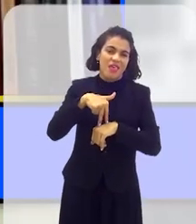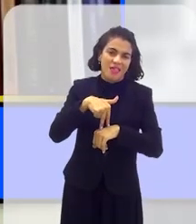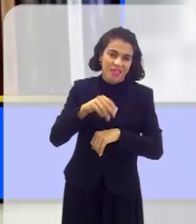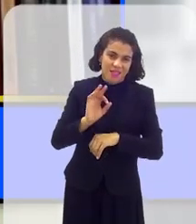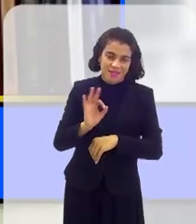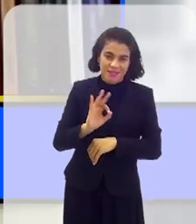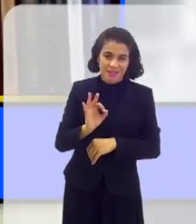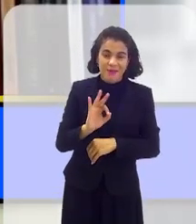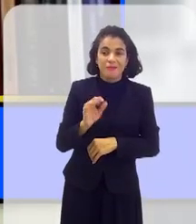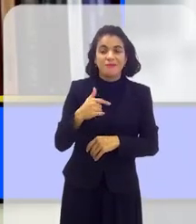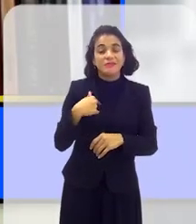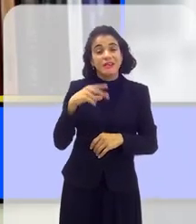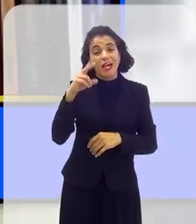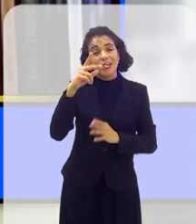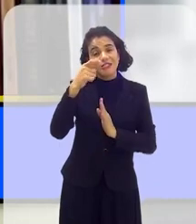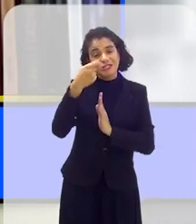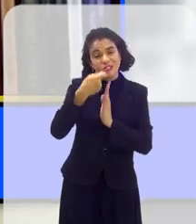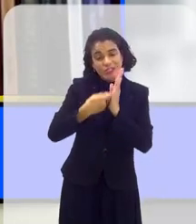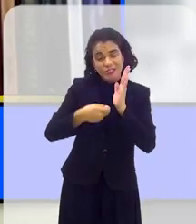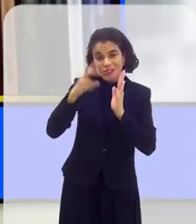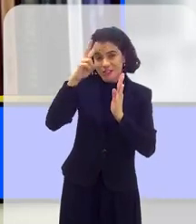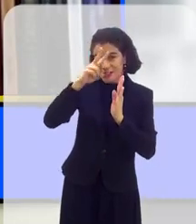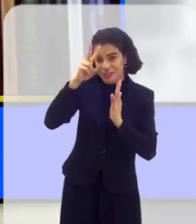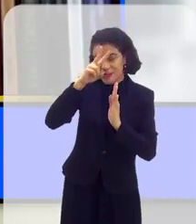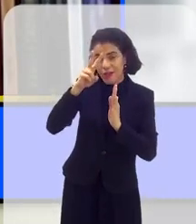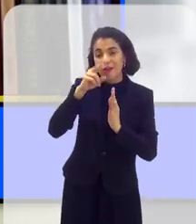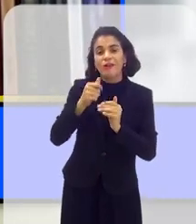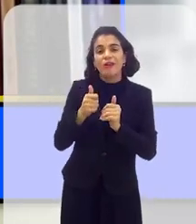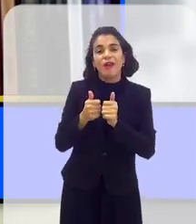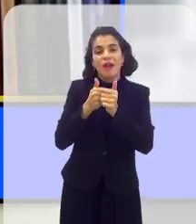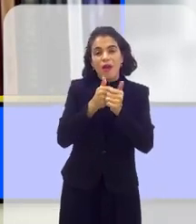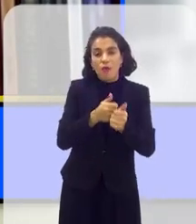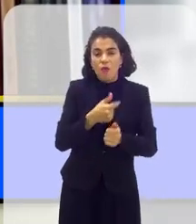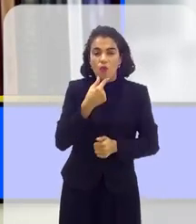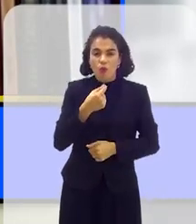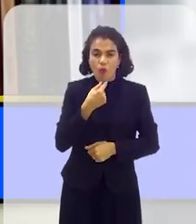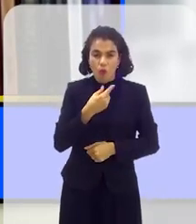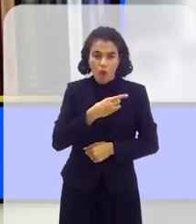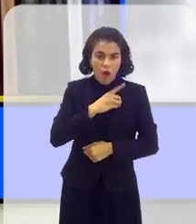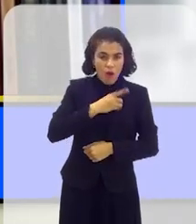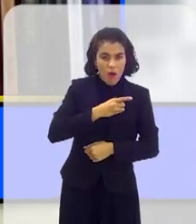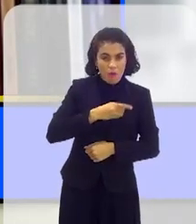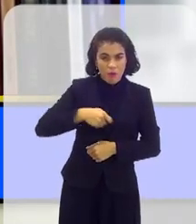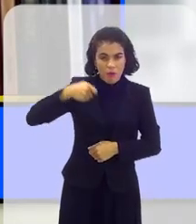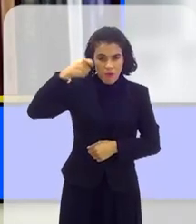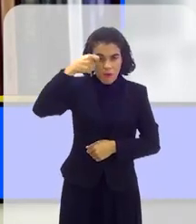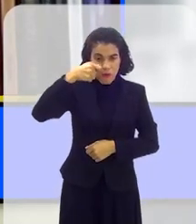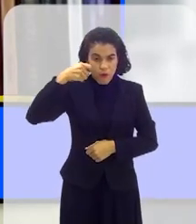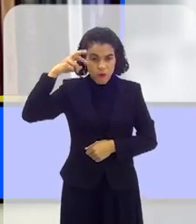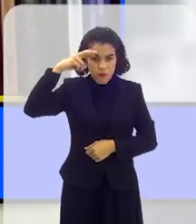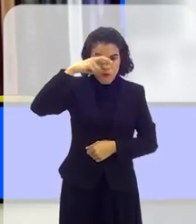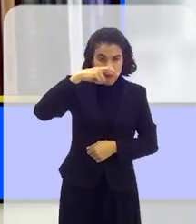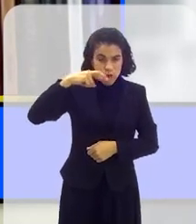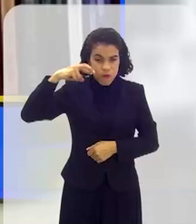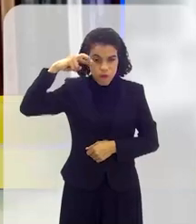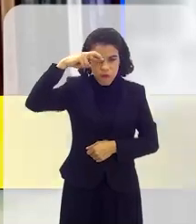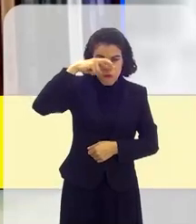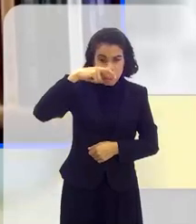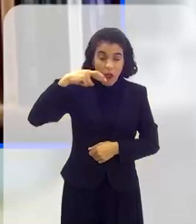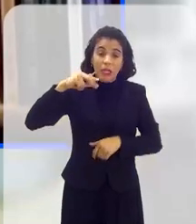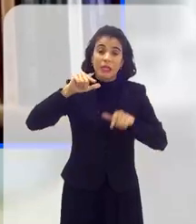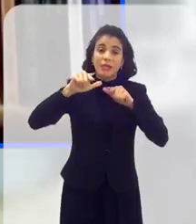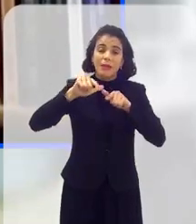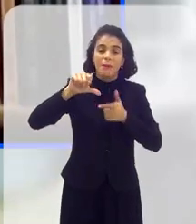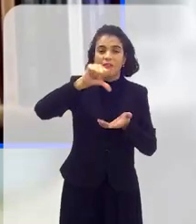protagonista, mas quem leva a história acompanha o inspetor, o detetive, né, o policial Farias, trabalhava na